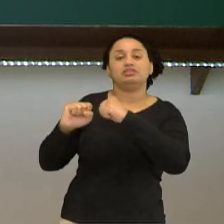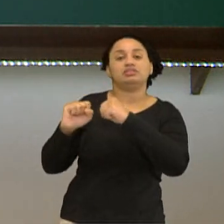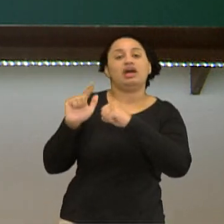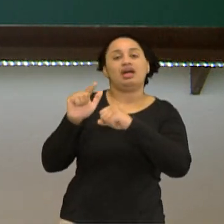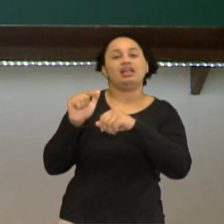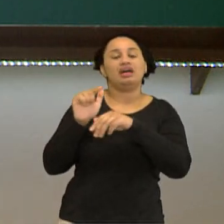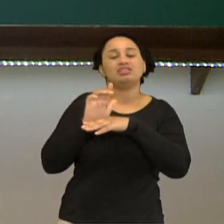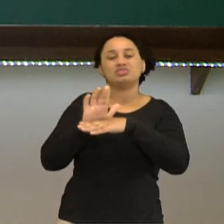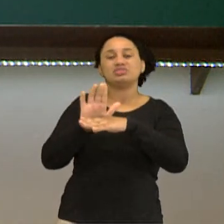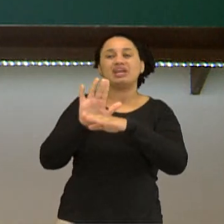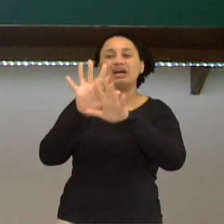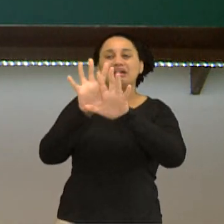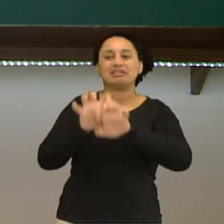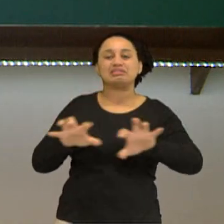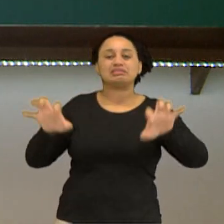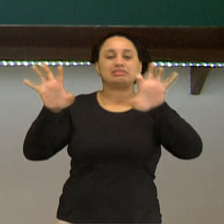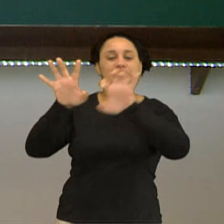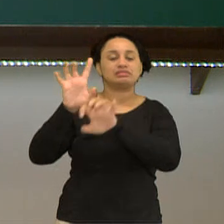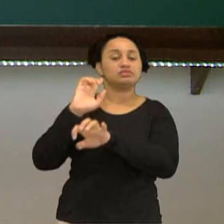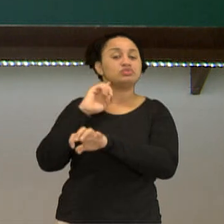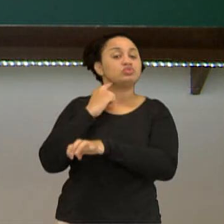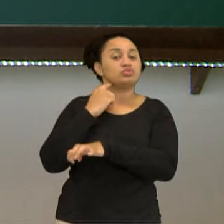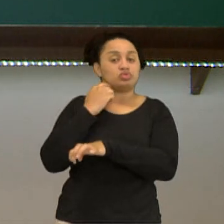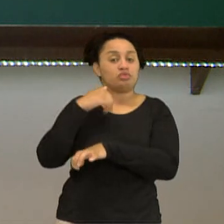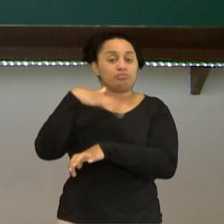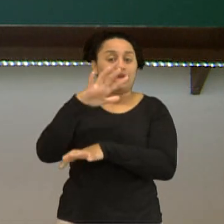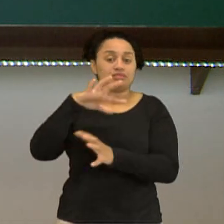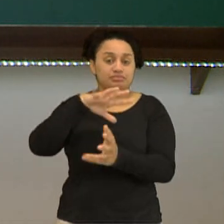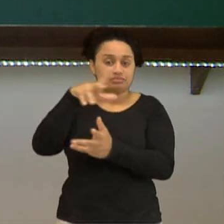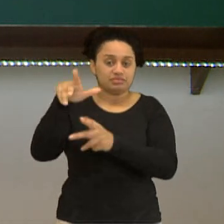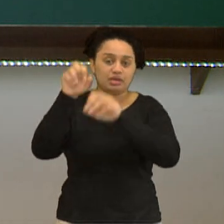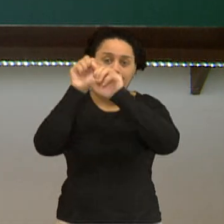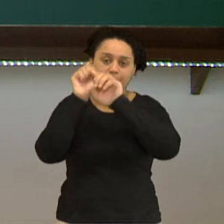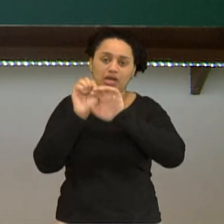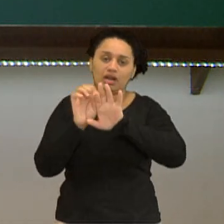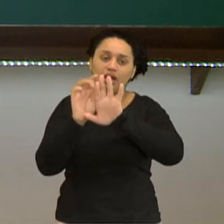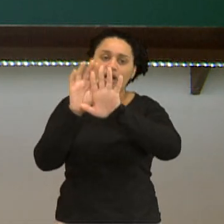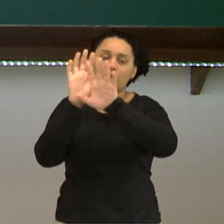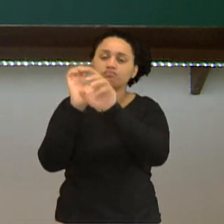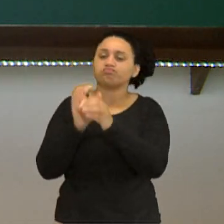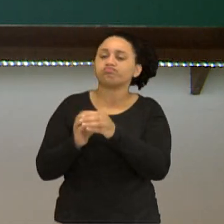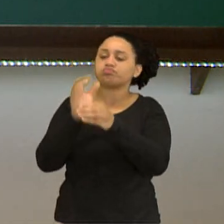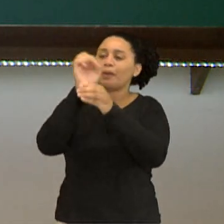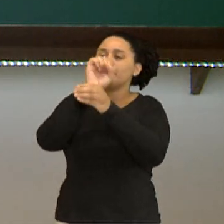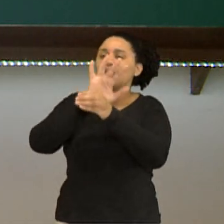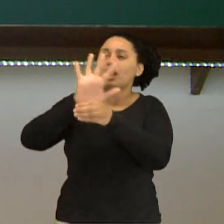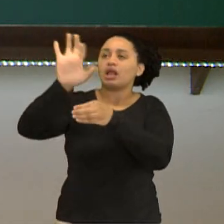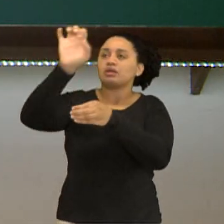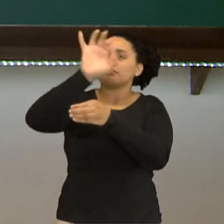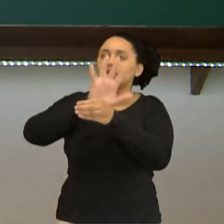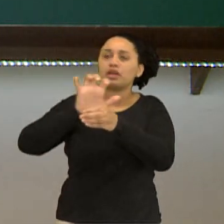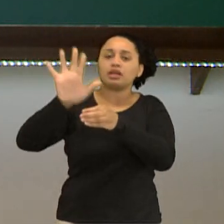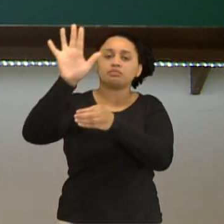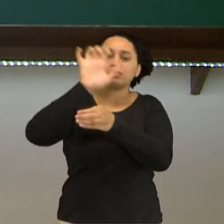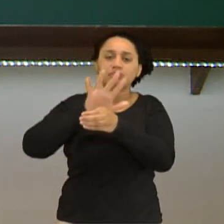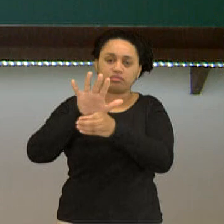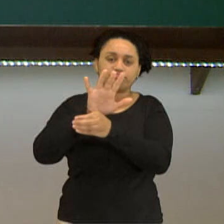pouquinho maior. A emissão desses gases poluentes, promovido pela intensa atividade